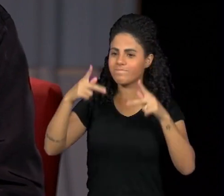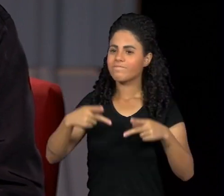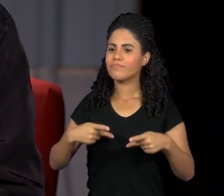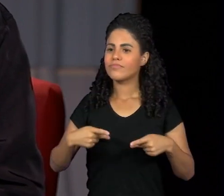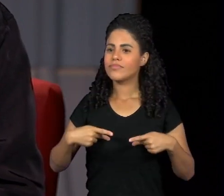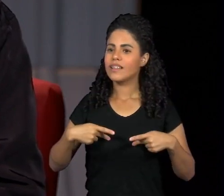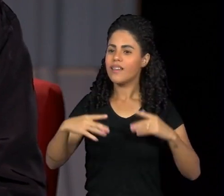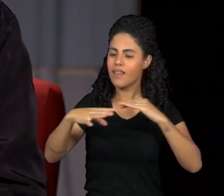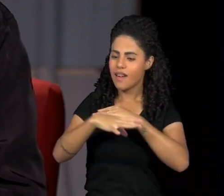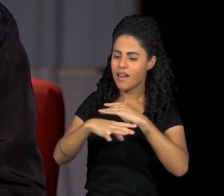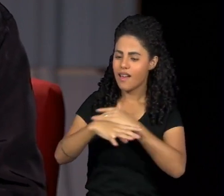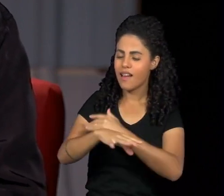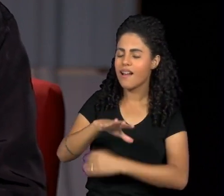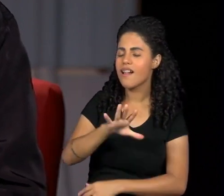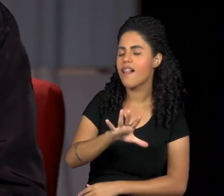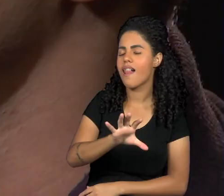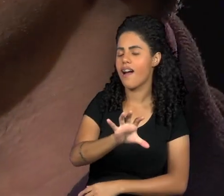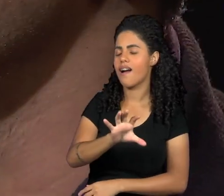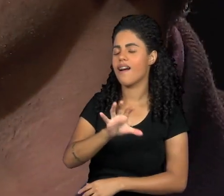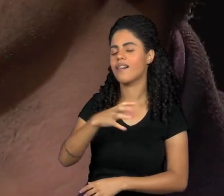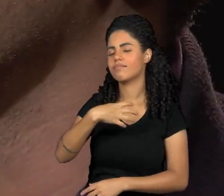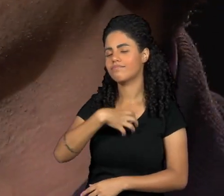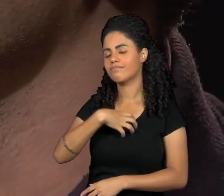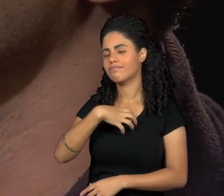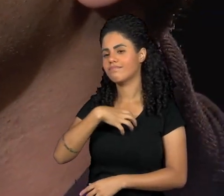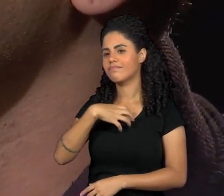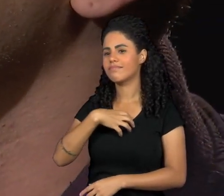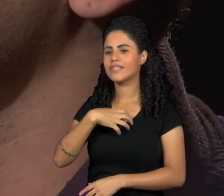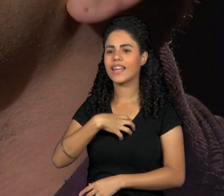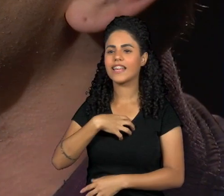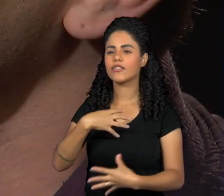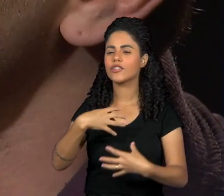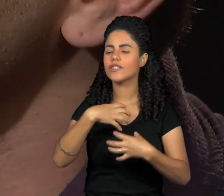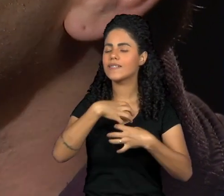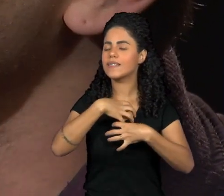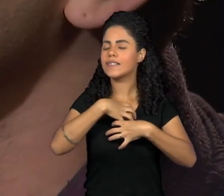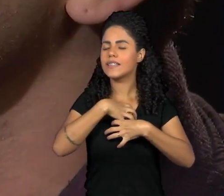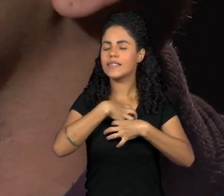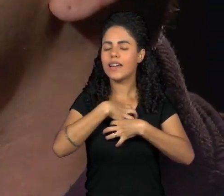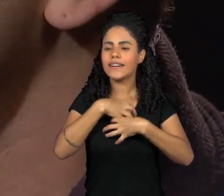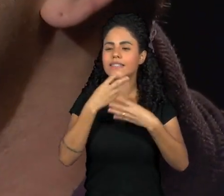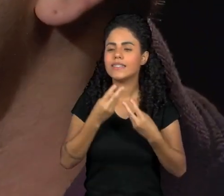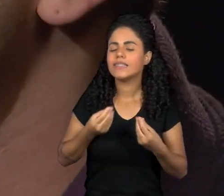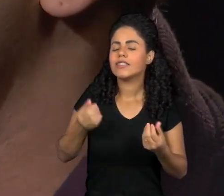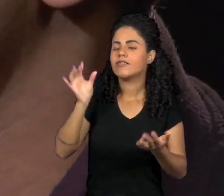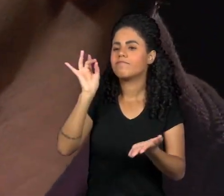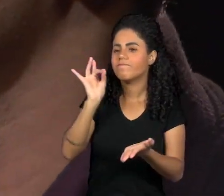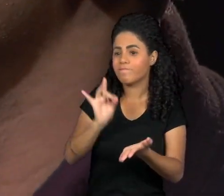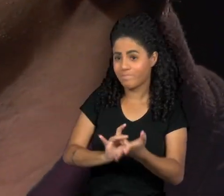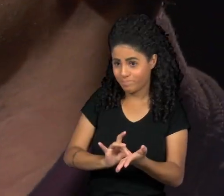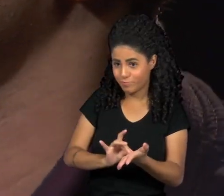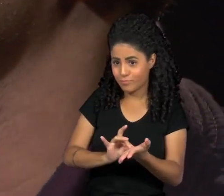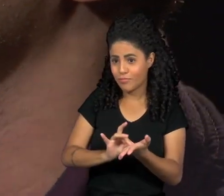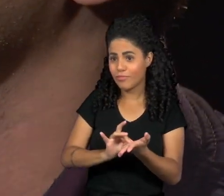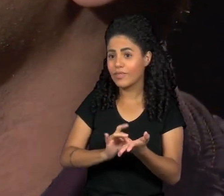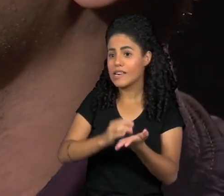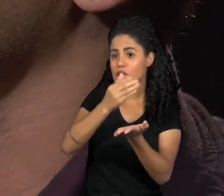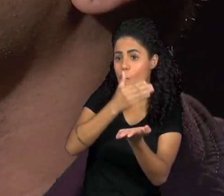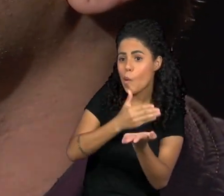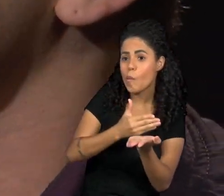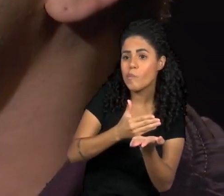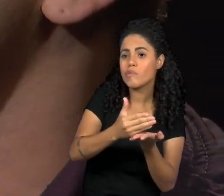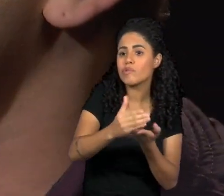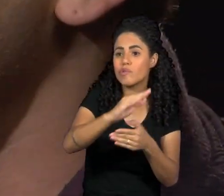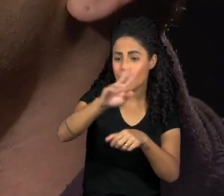naquele lugar, que tem um tanto de magia. Tem muito, porque esse país começou por ali, né?